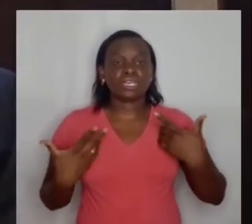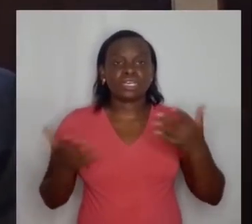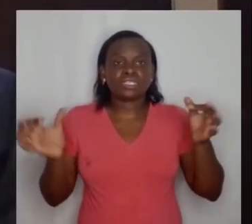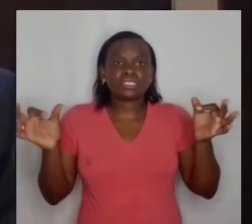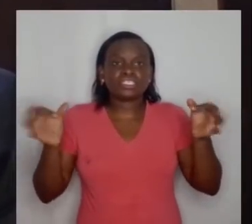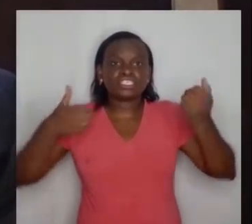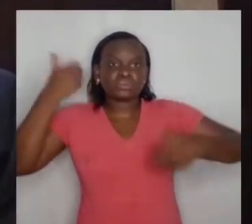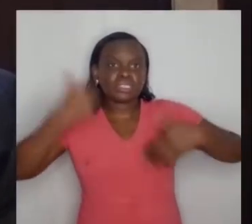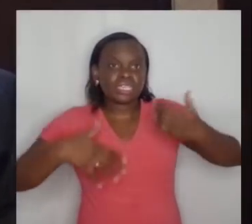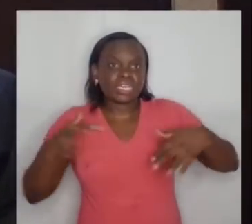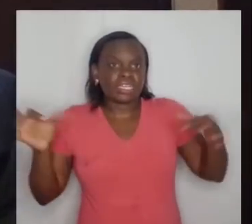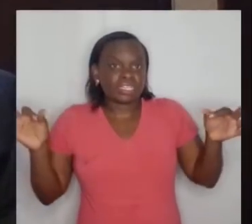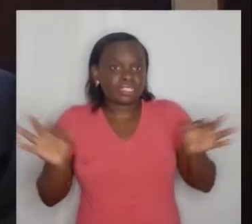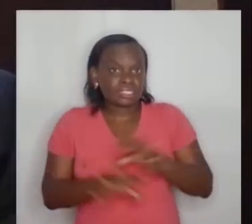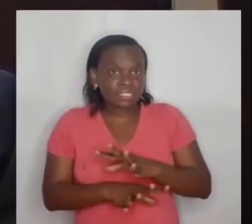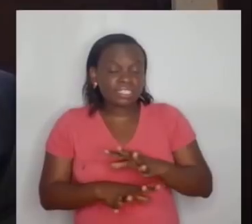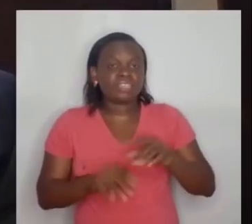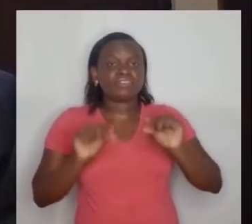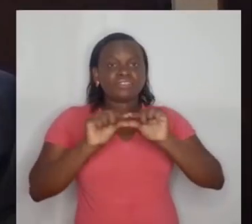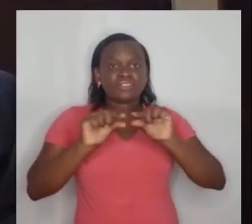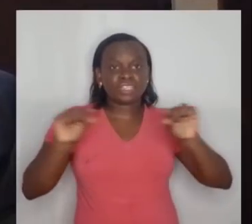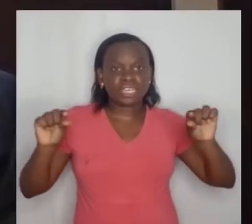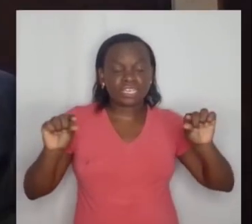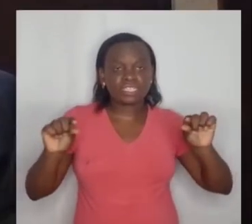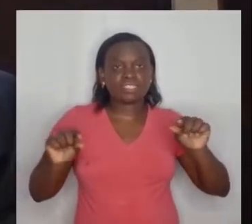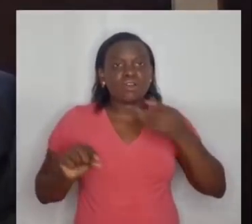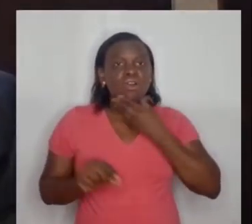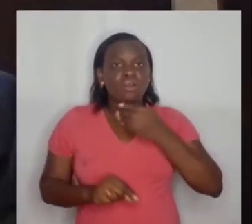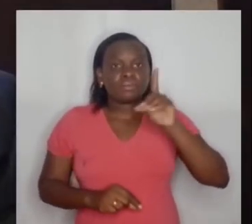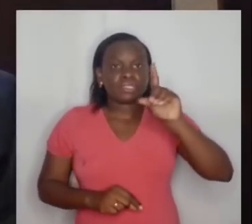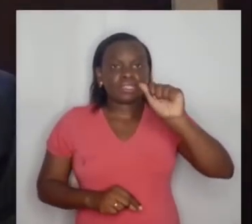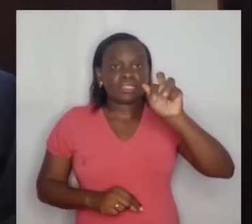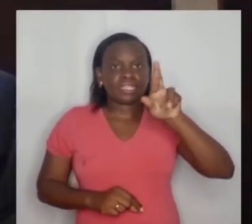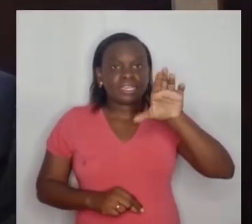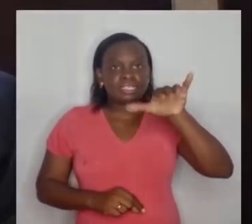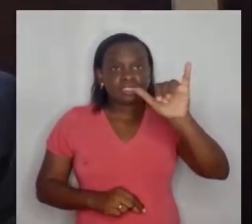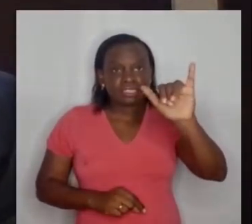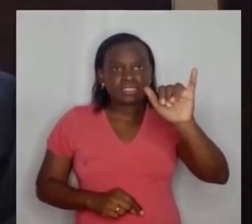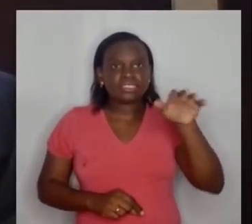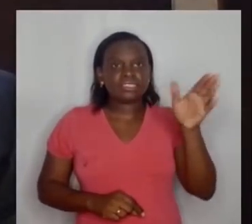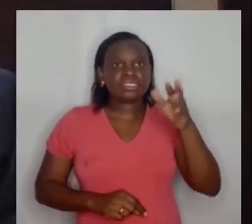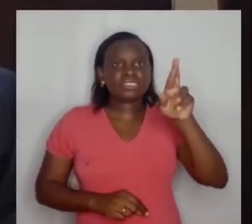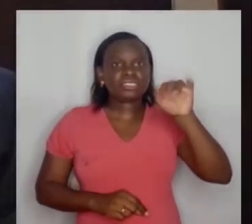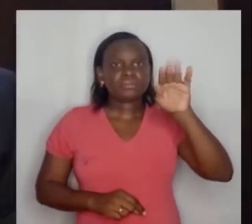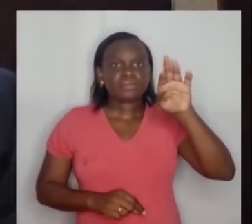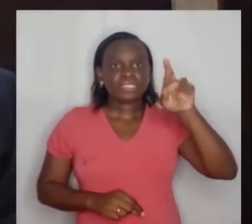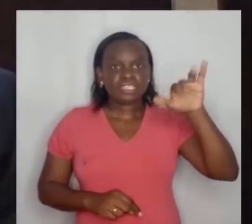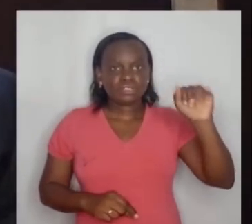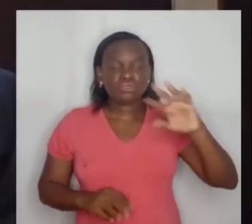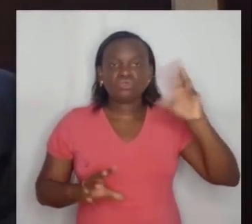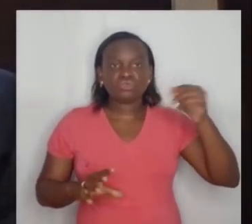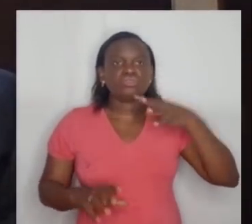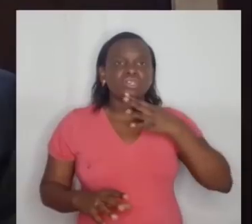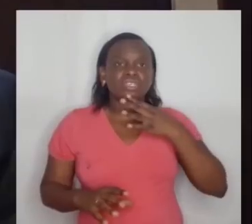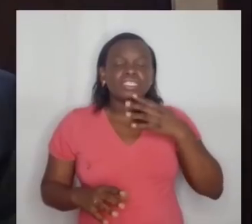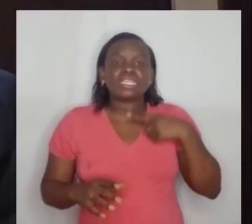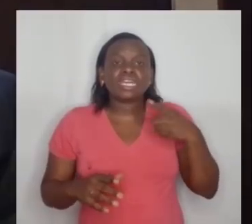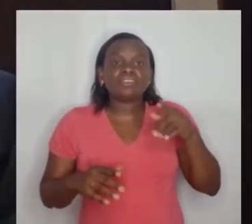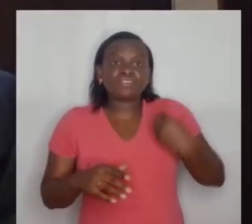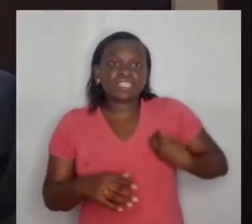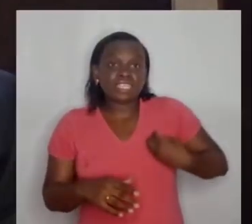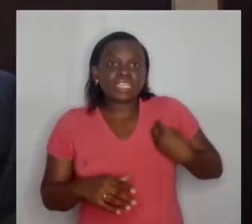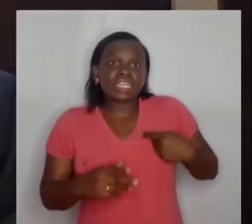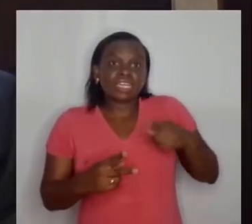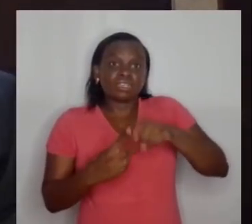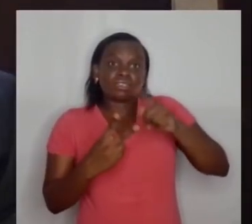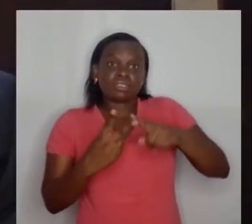Gostaria de terminar essa minha intervenção com uma frase do Darcy Ribeiro, todos conhecem: só há duas opções nesta vida,